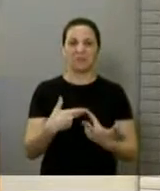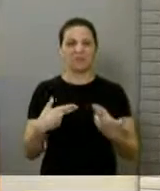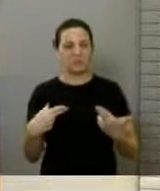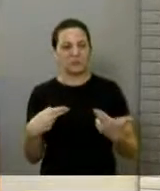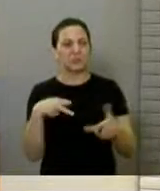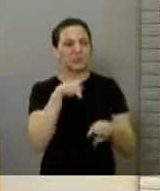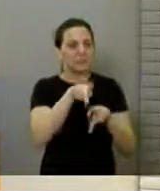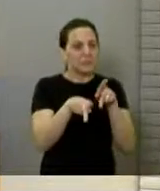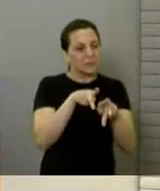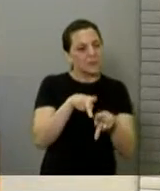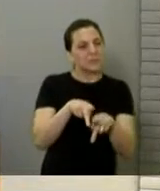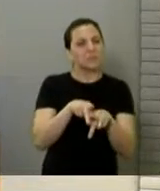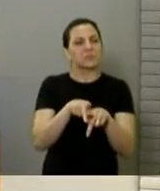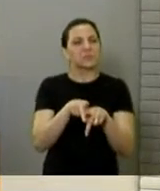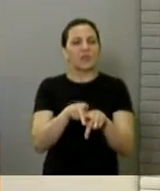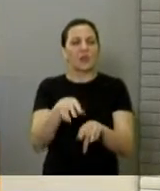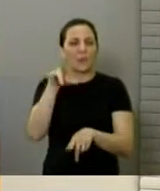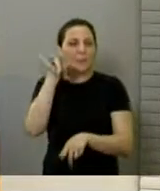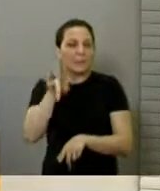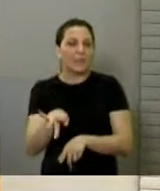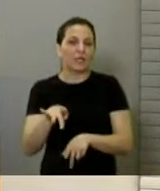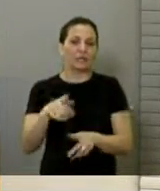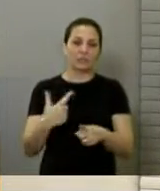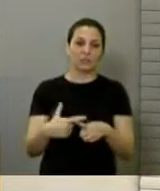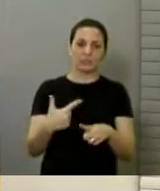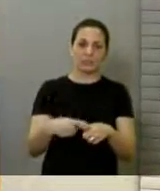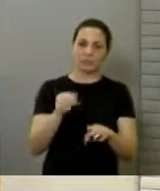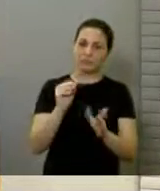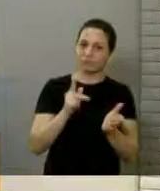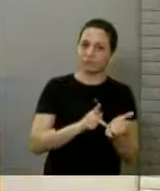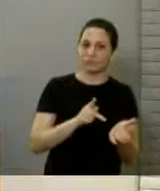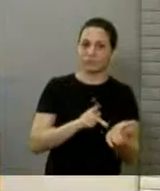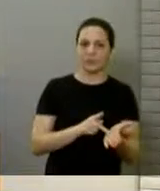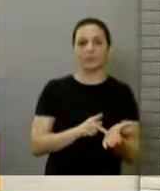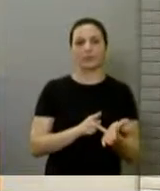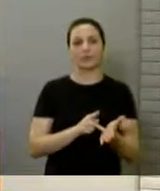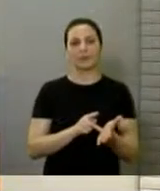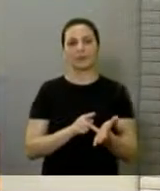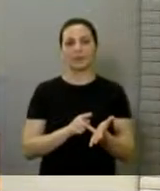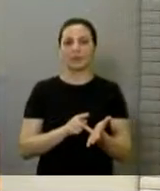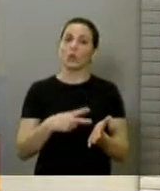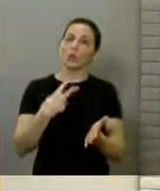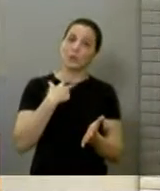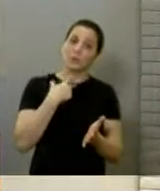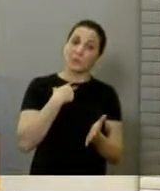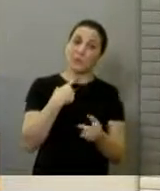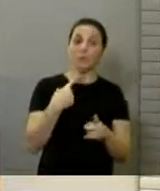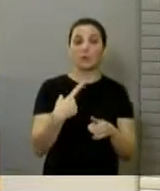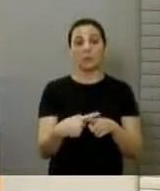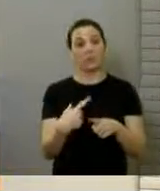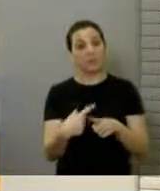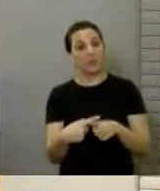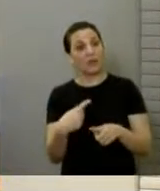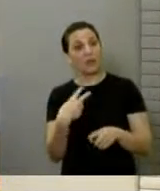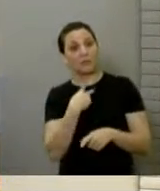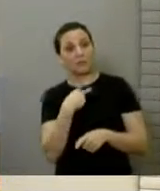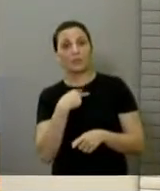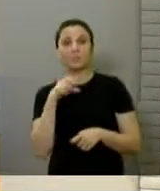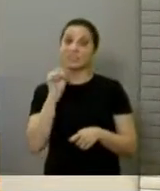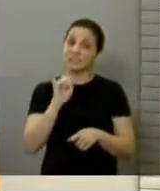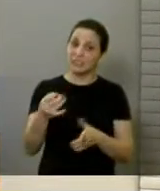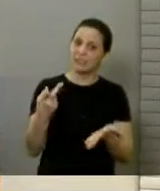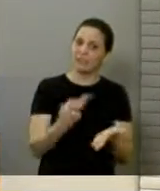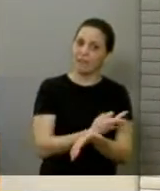população é que está sendo prejudicada. Tá? Oh, isso aqui não pode, porque pode... Pô, se está